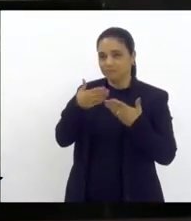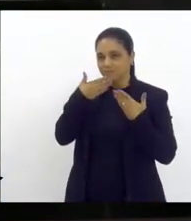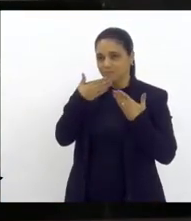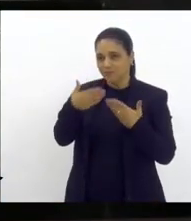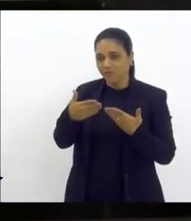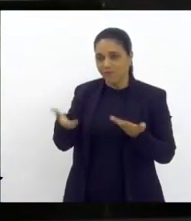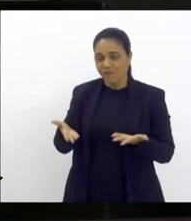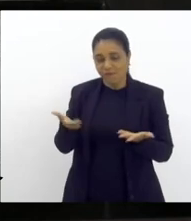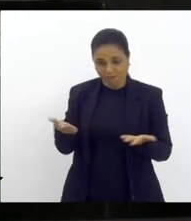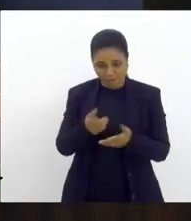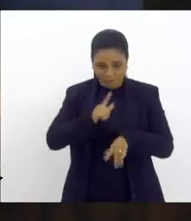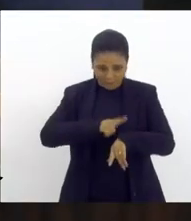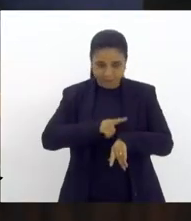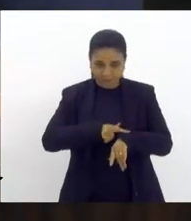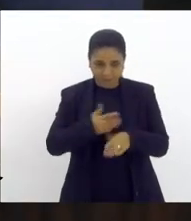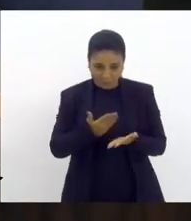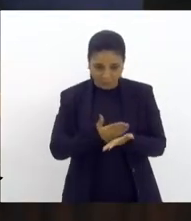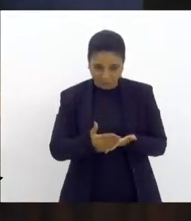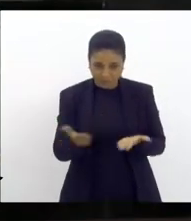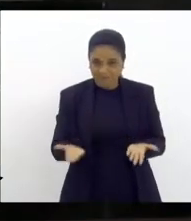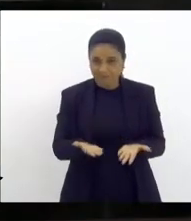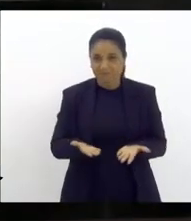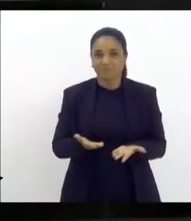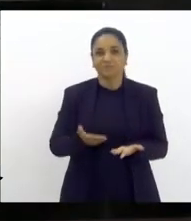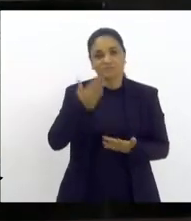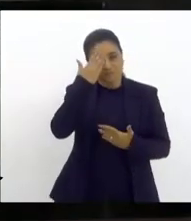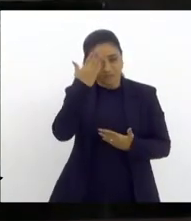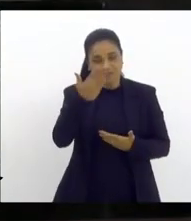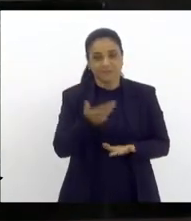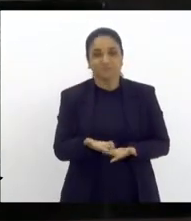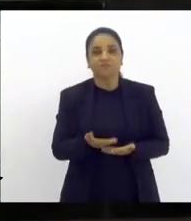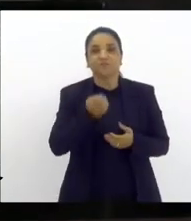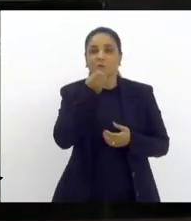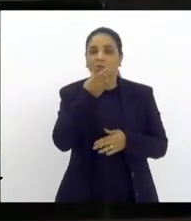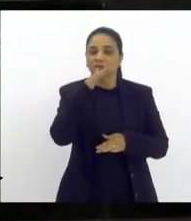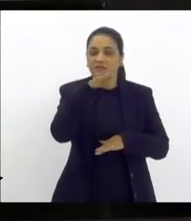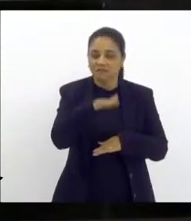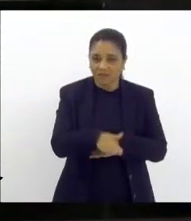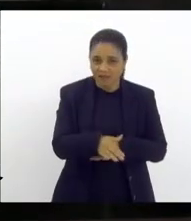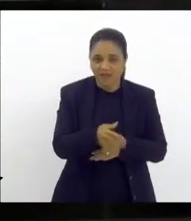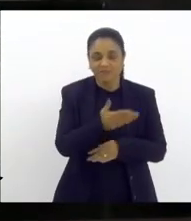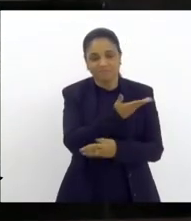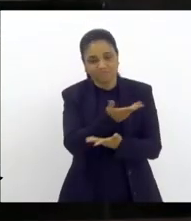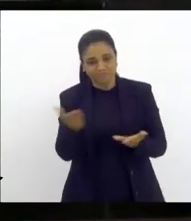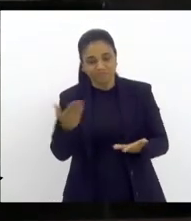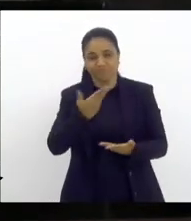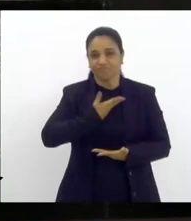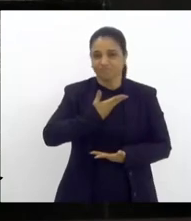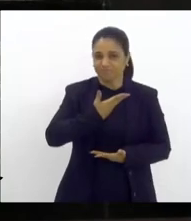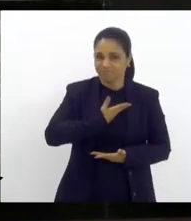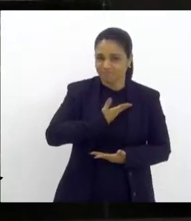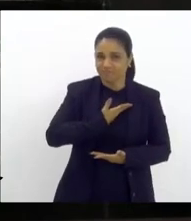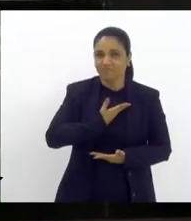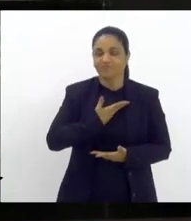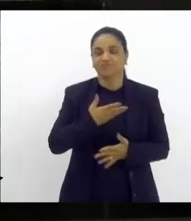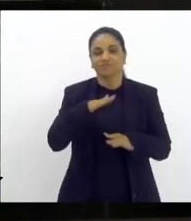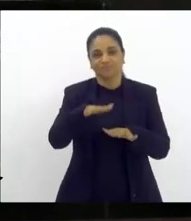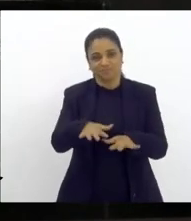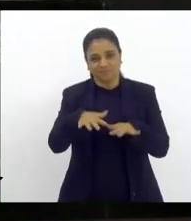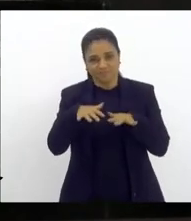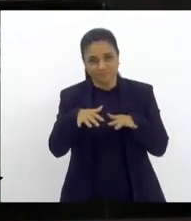contar a partir de agora não é presidente obrigado boa tarde nobres colegas todos que estão aqui